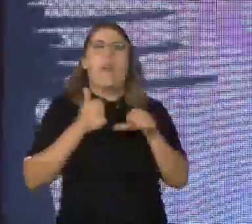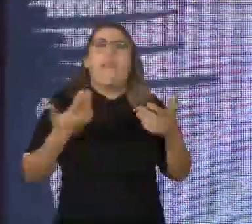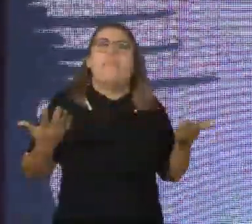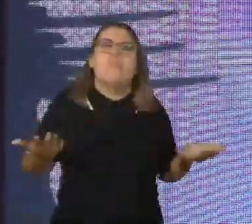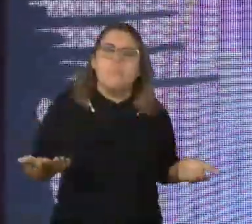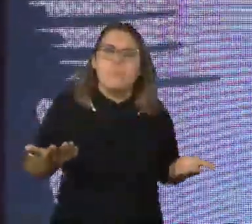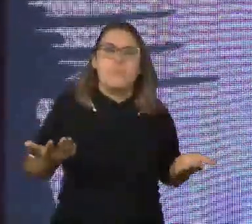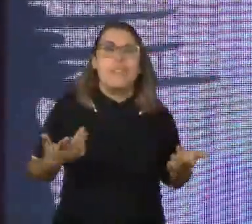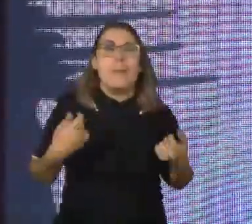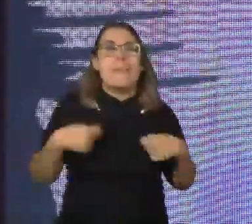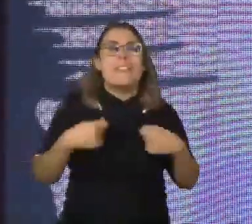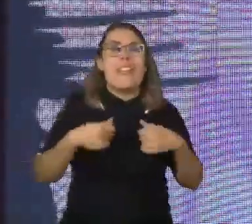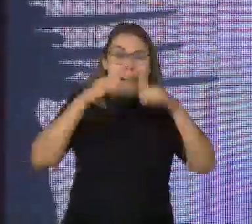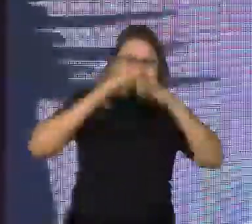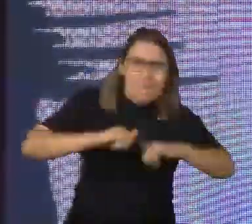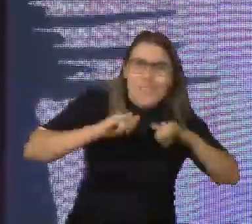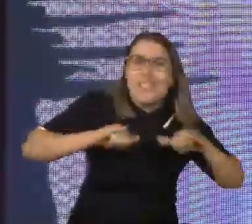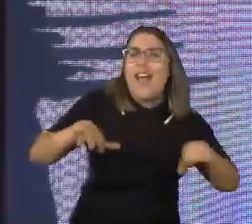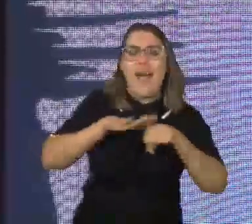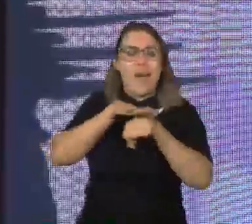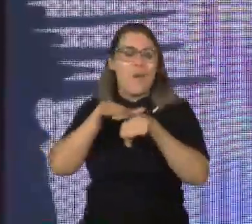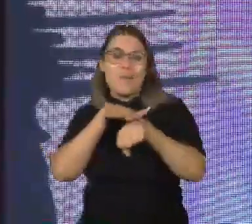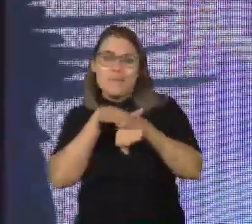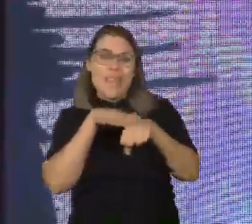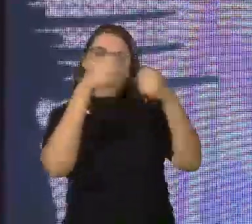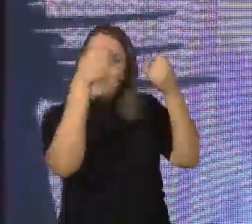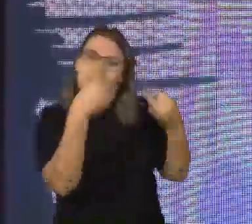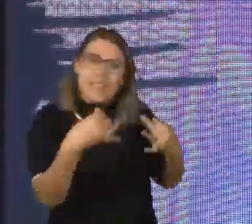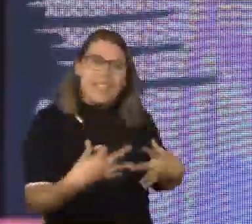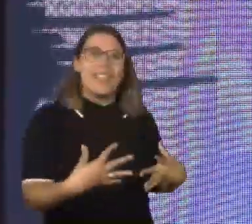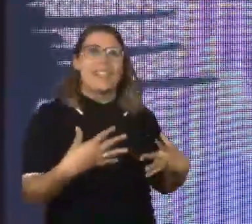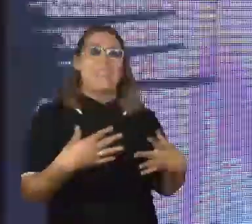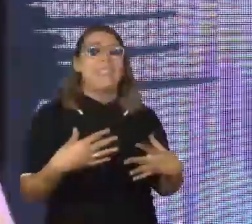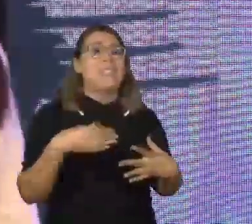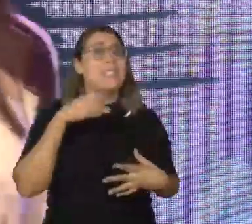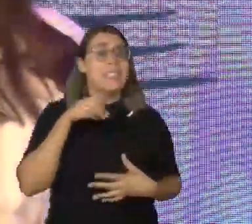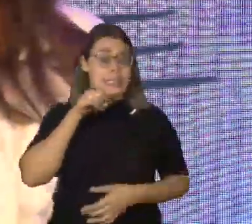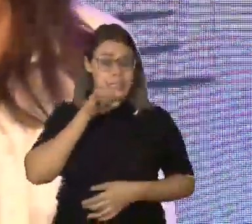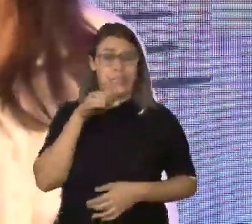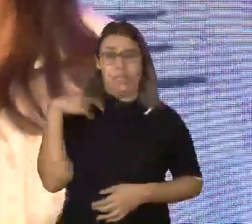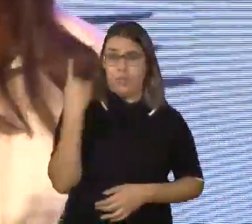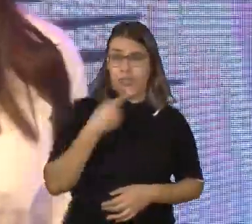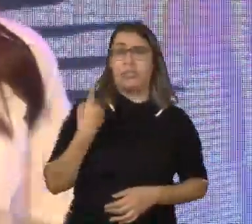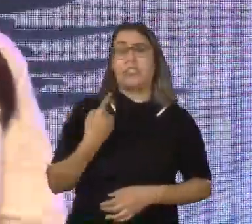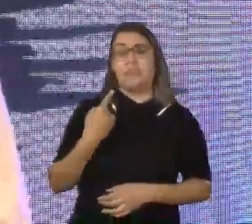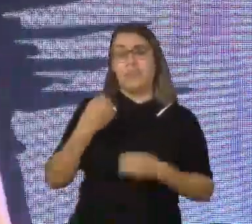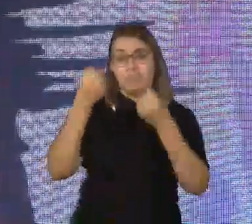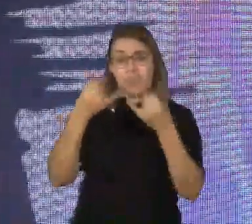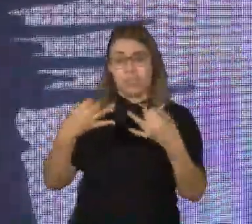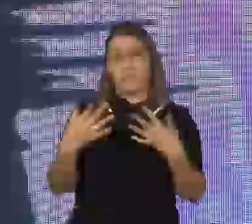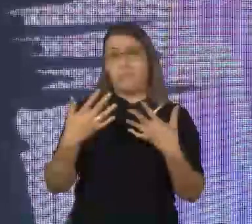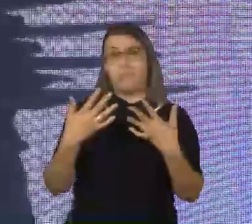tudo? Falando, conversando, explicando. Se a gente está falando da educação infantil, eu digo